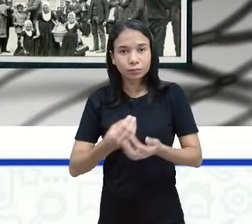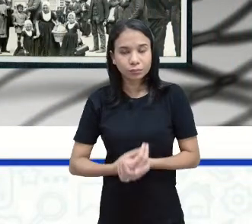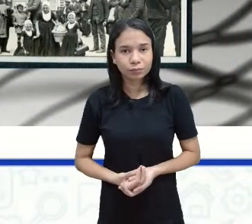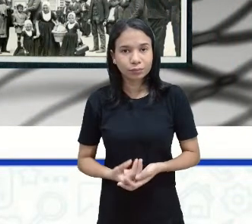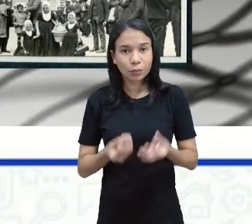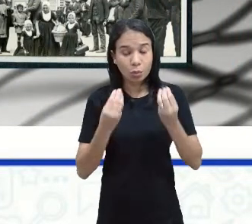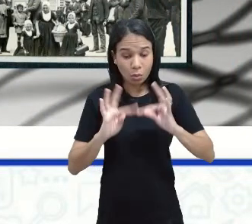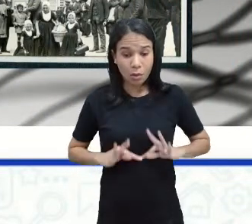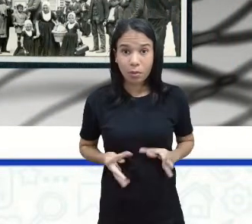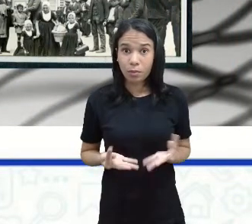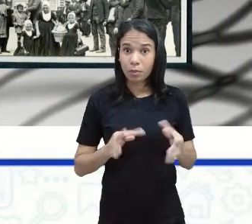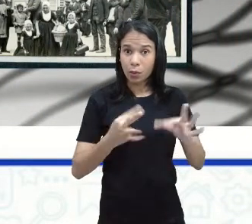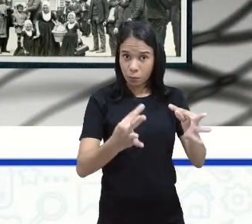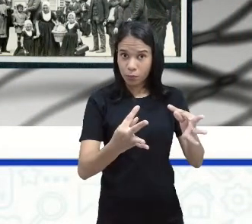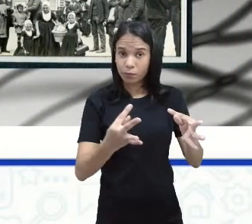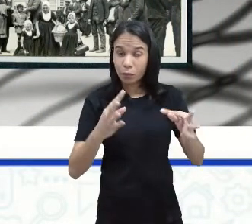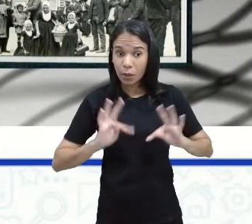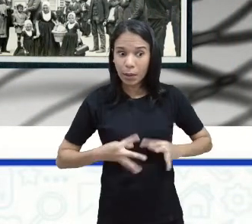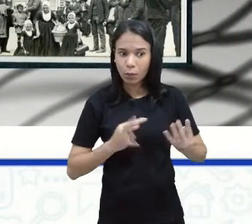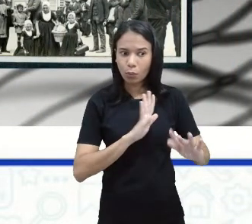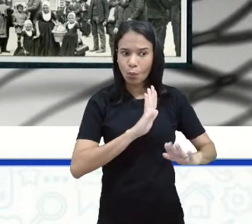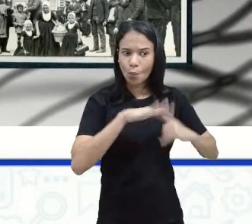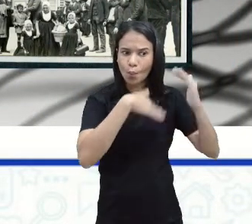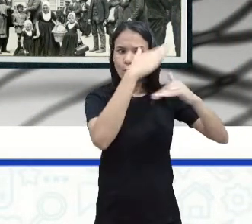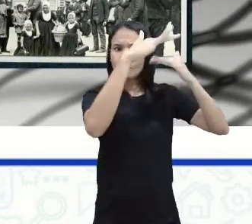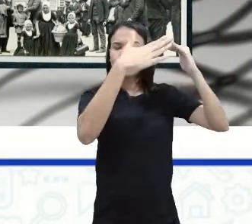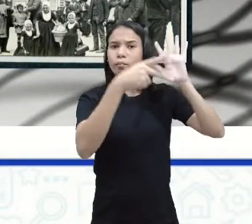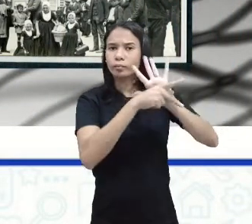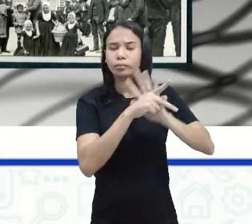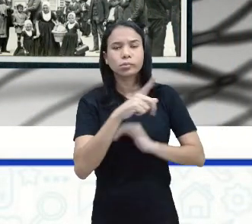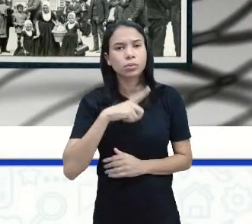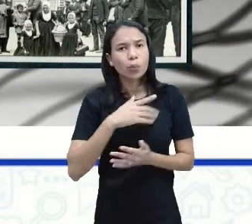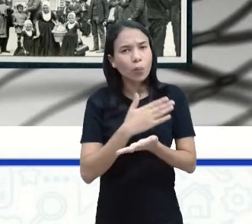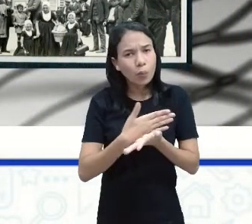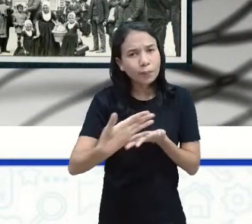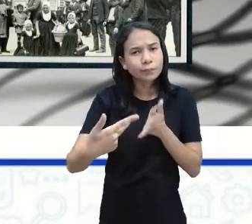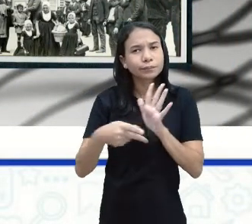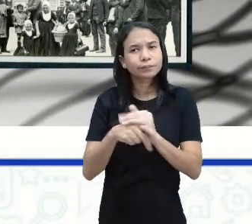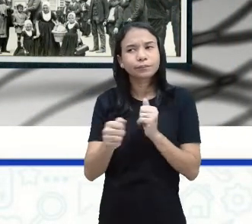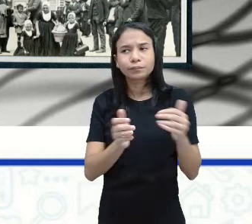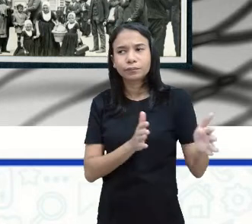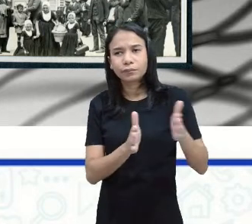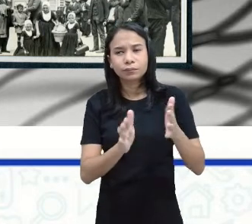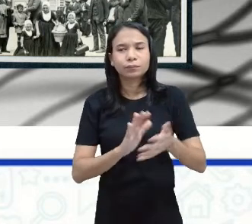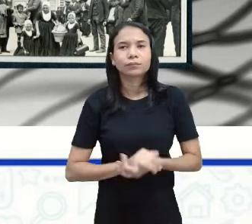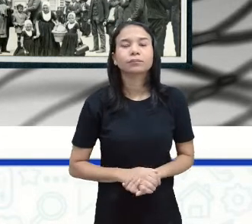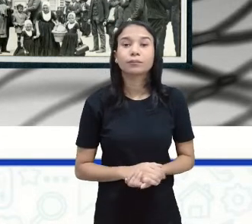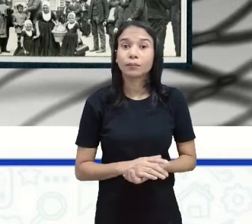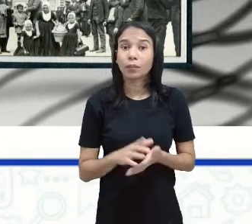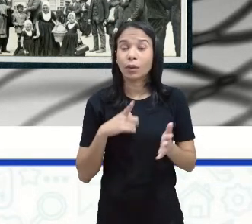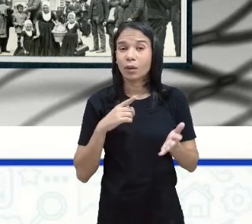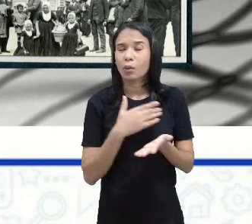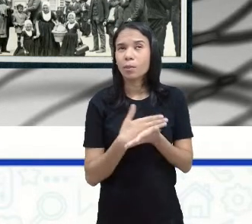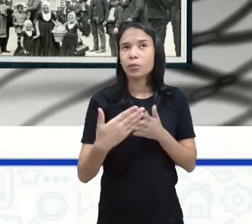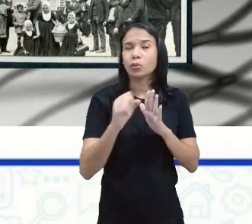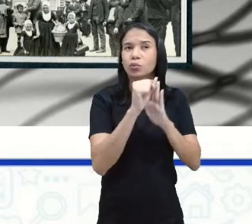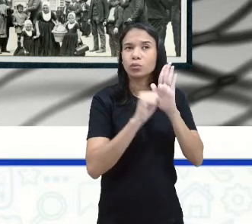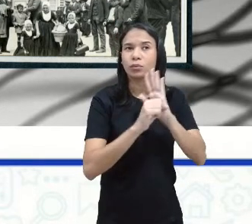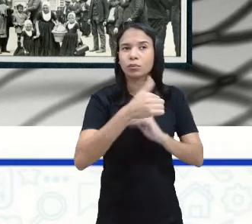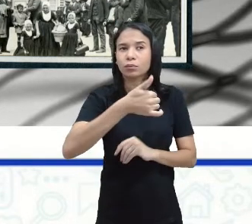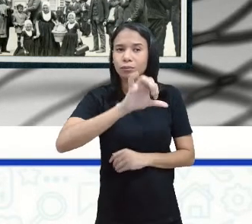a tecnologia, né? O desenvolvimento tecnológico que começou a surgir nesse período, né? A partir do